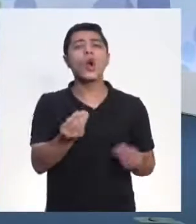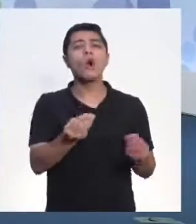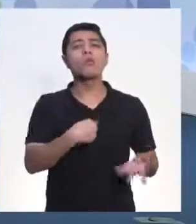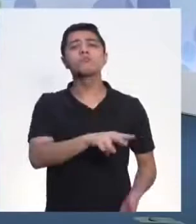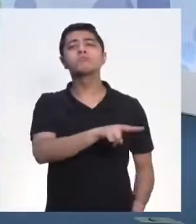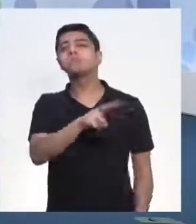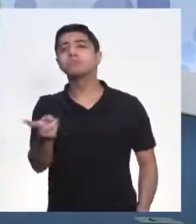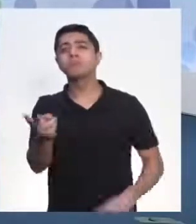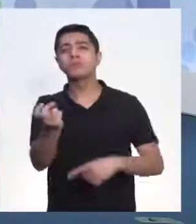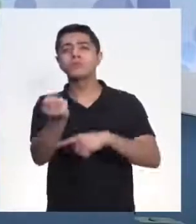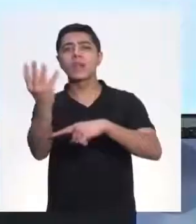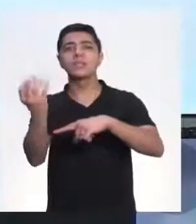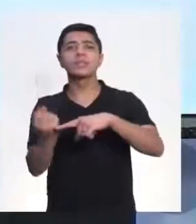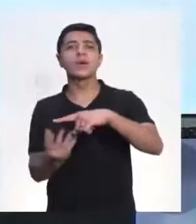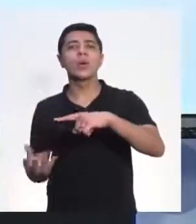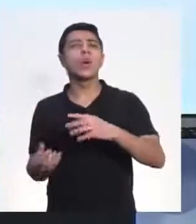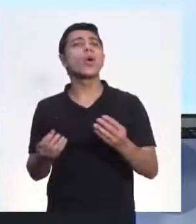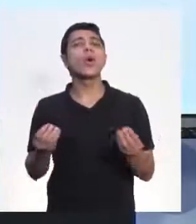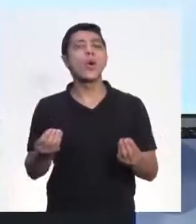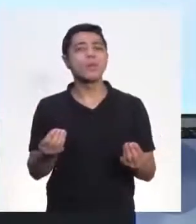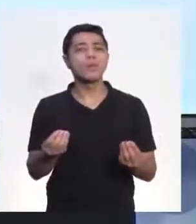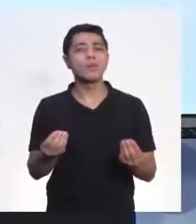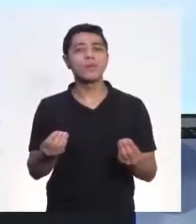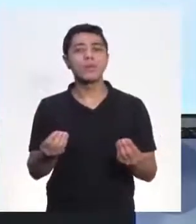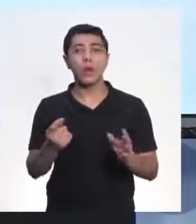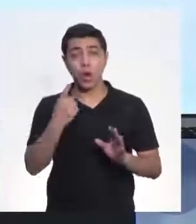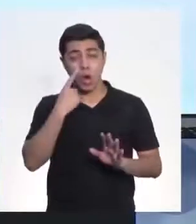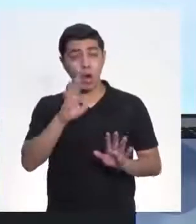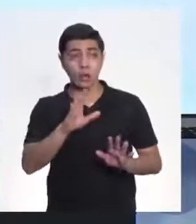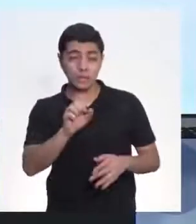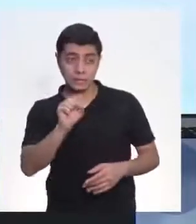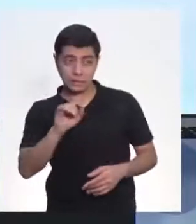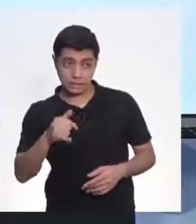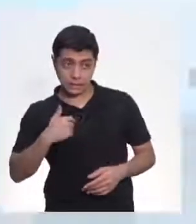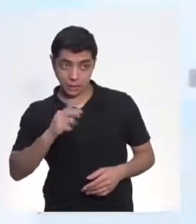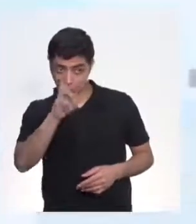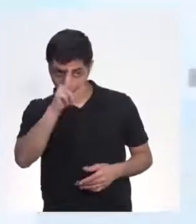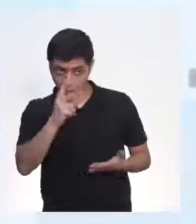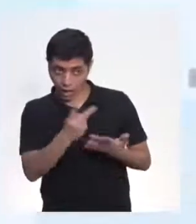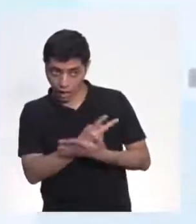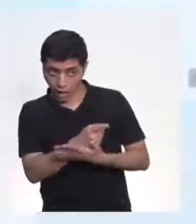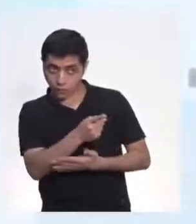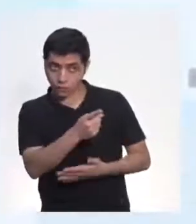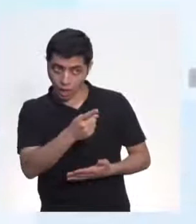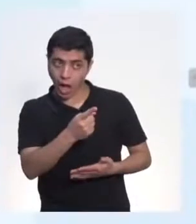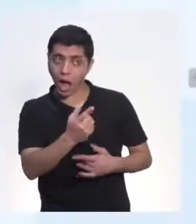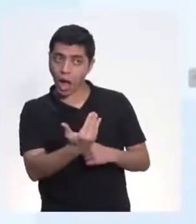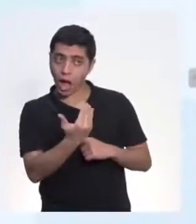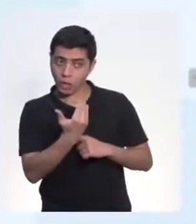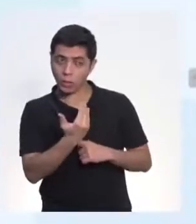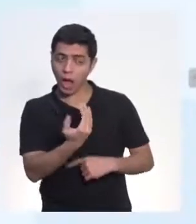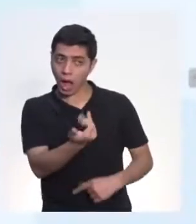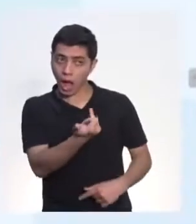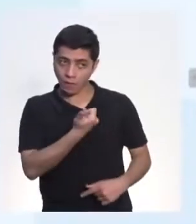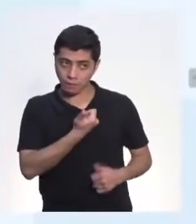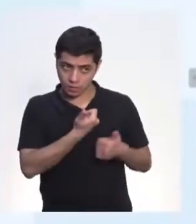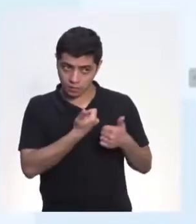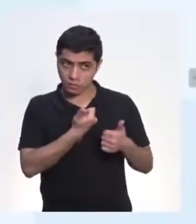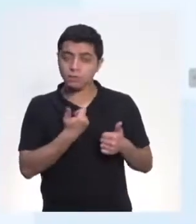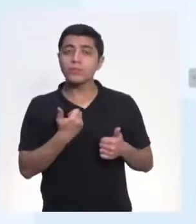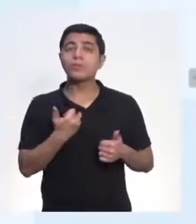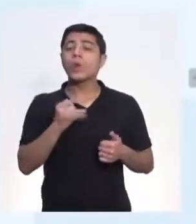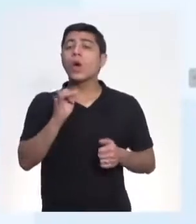porque assim, o que acontece? Me corrija se eu tiver, porque às vezes acontece. Da fração